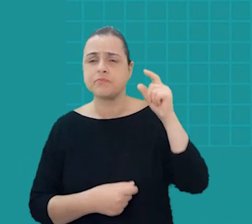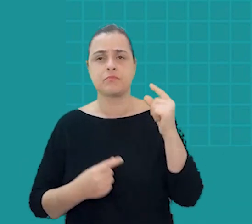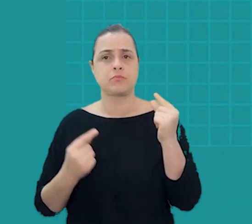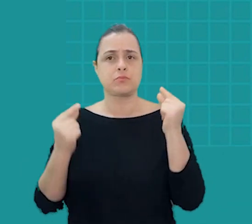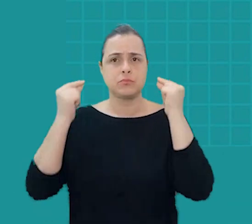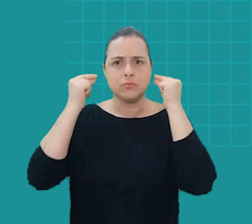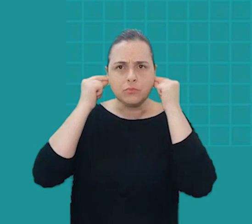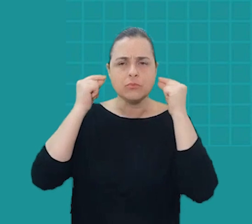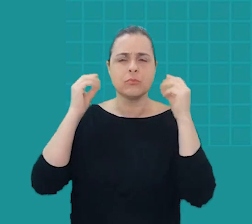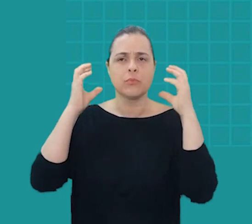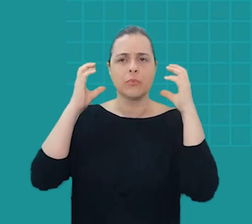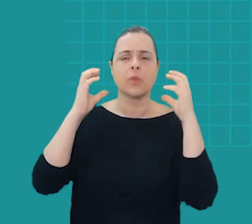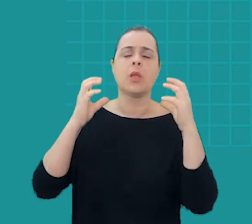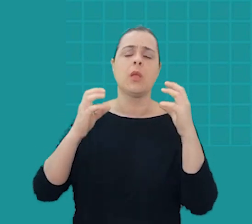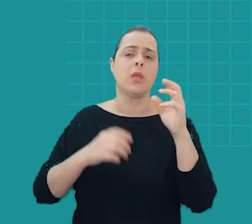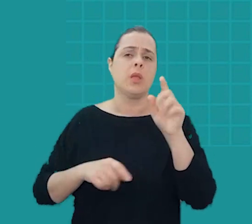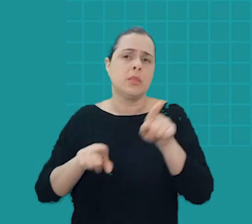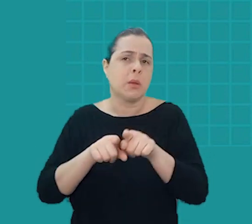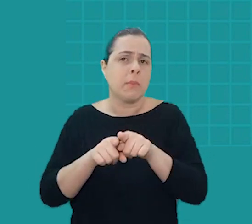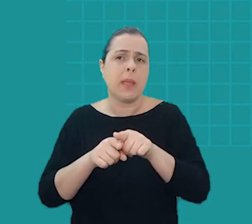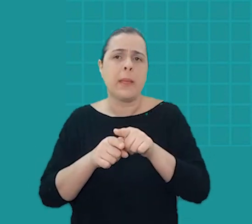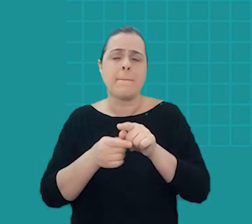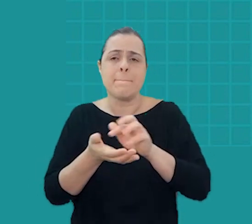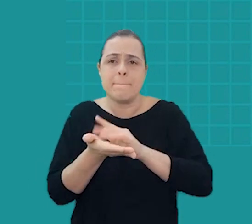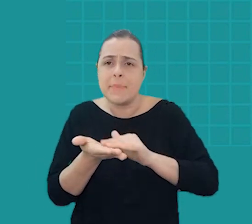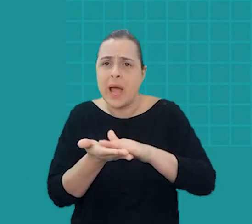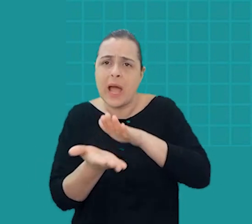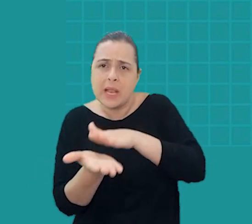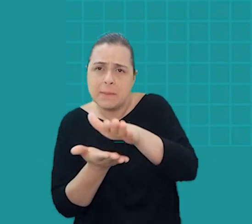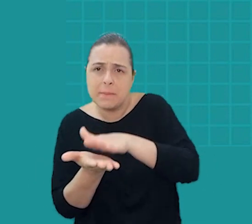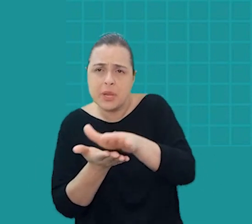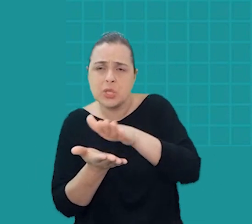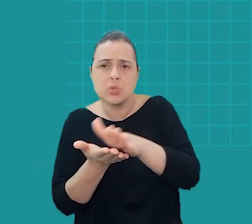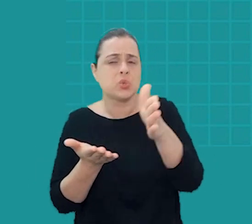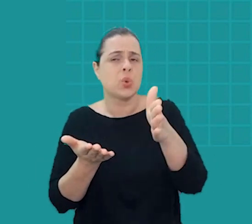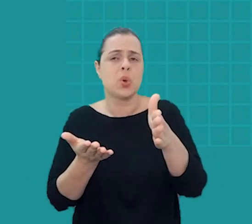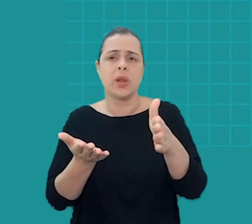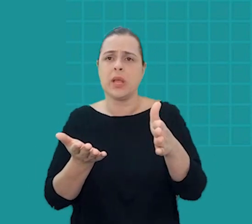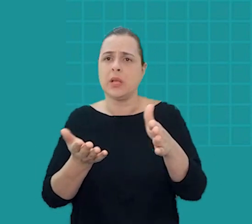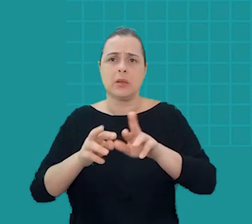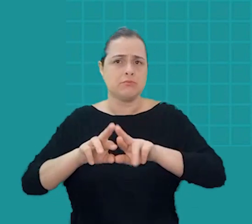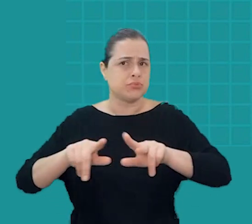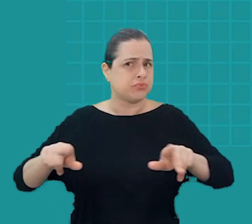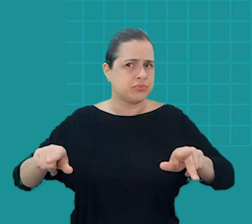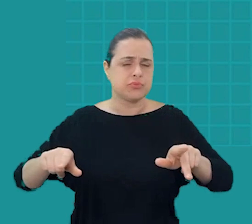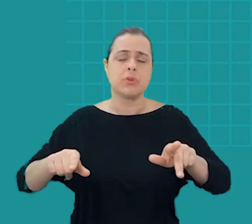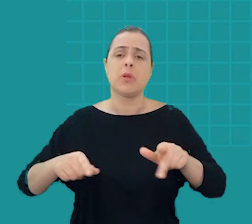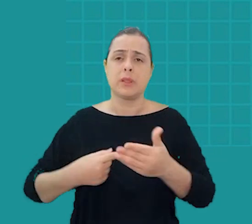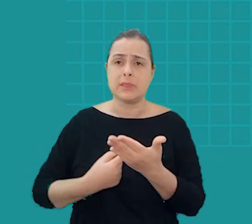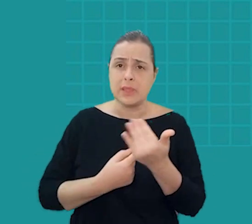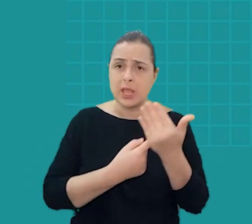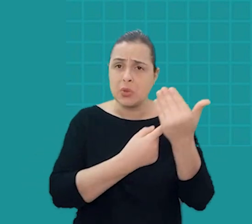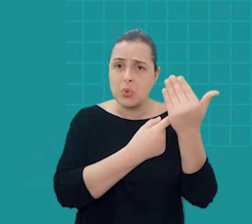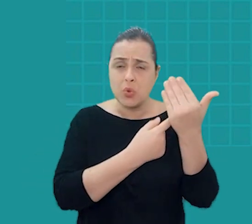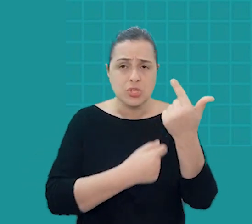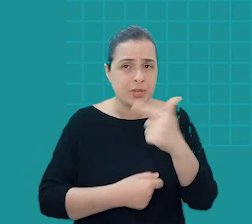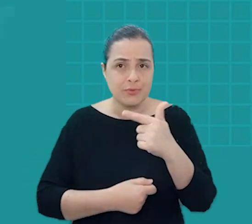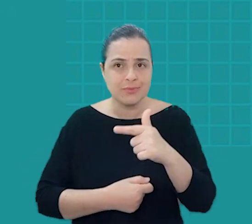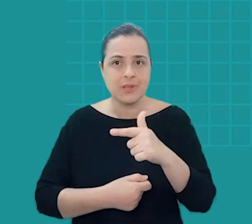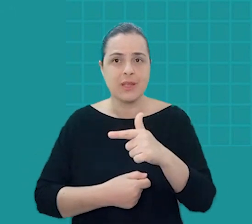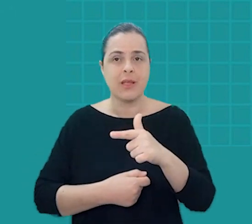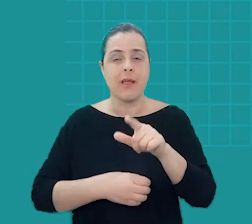quando eu conheci, por causa da minha startup, a Milena Machado, que depois a gente até montou Surdo a